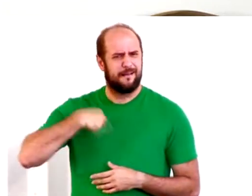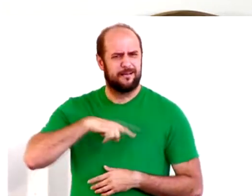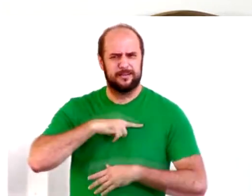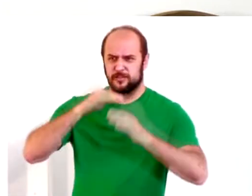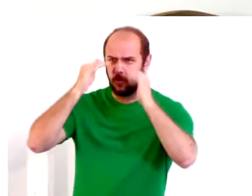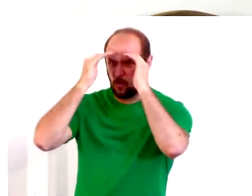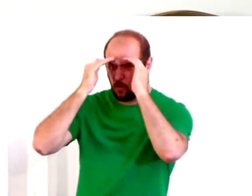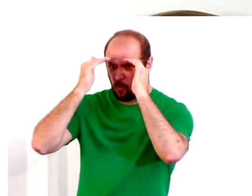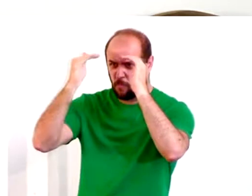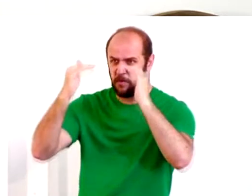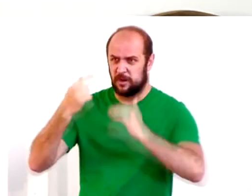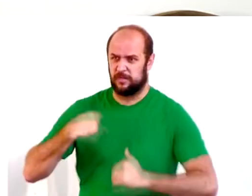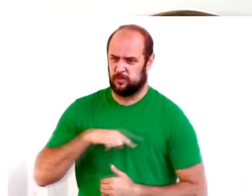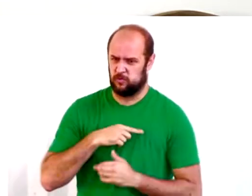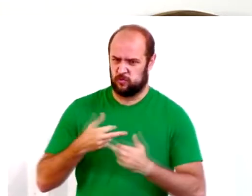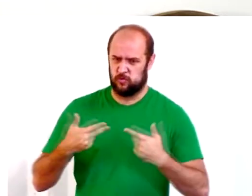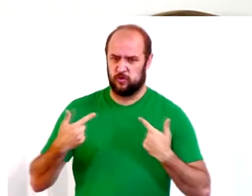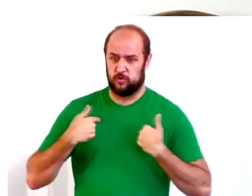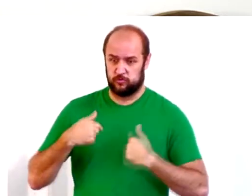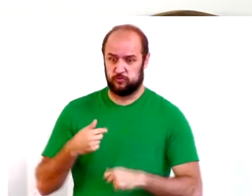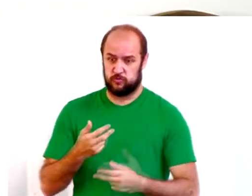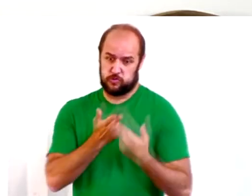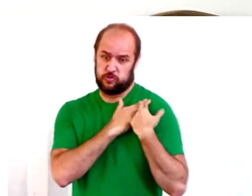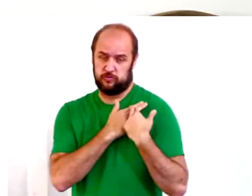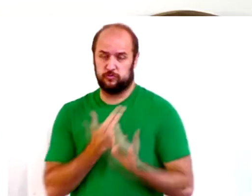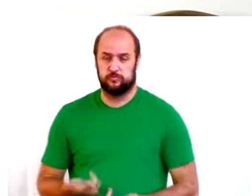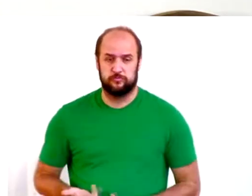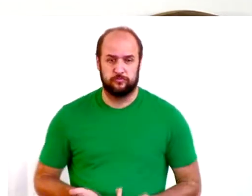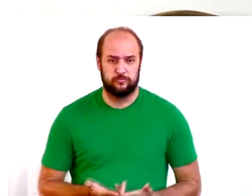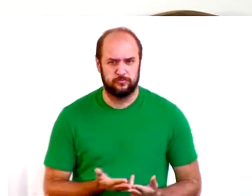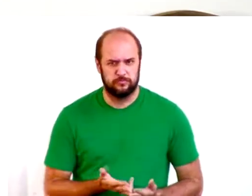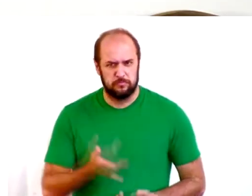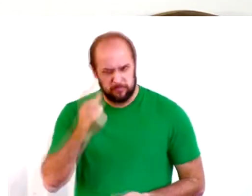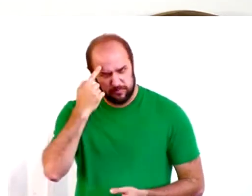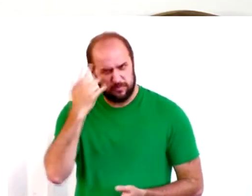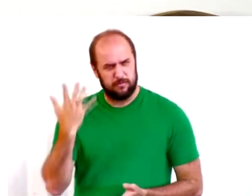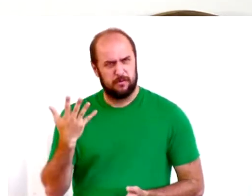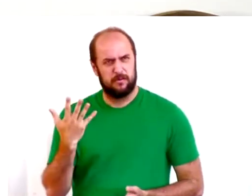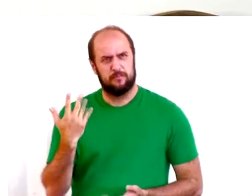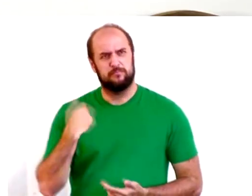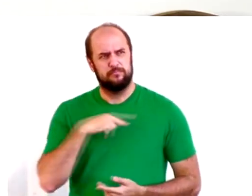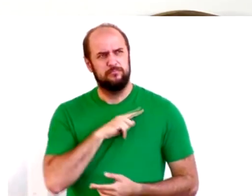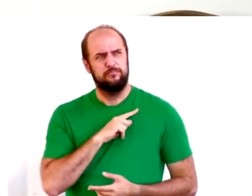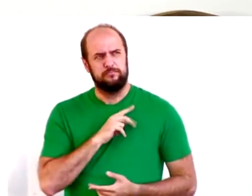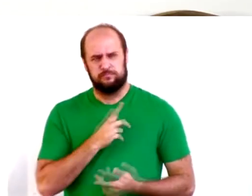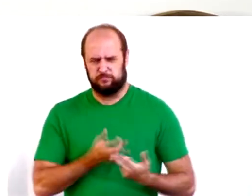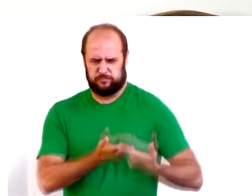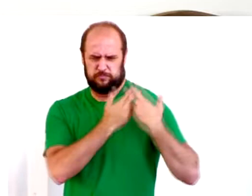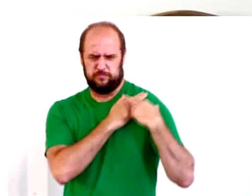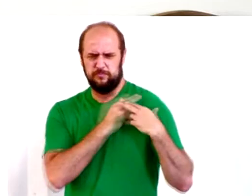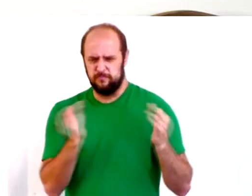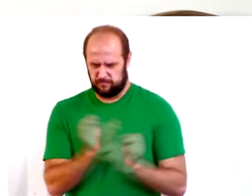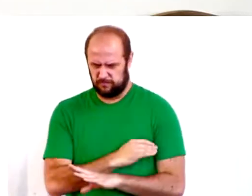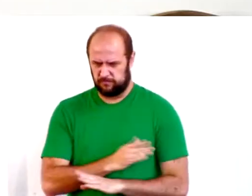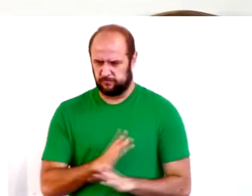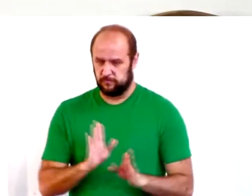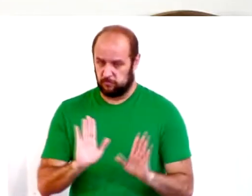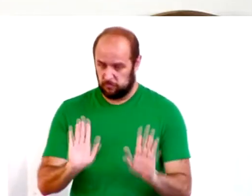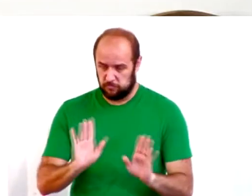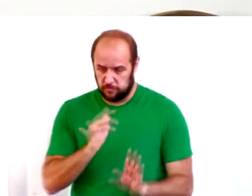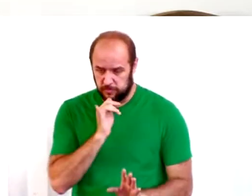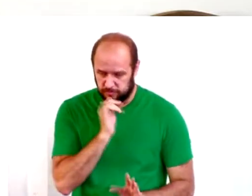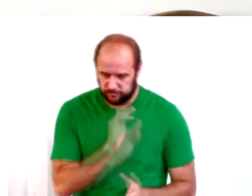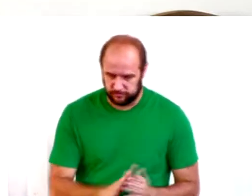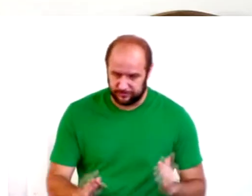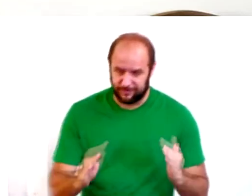a que nos propomos? Será que nós estamos cumprindo os acordos que nos propomos? Por exemplo, acordos dentro de